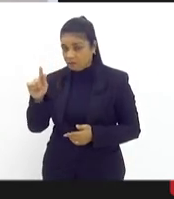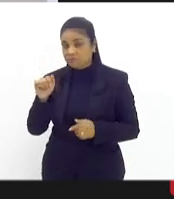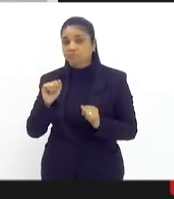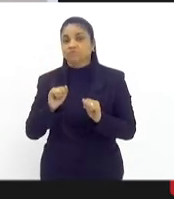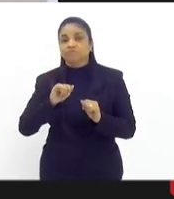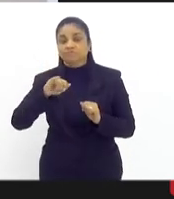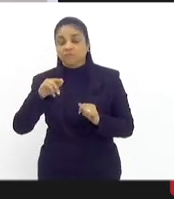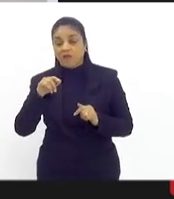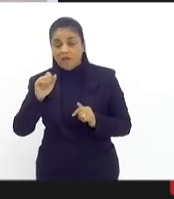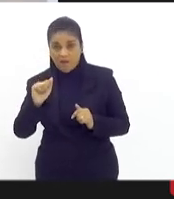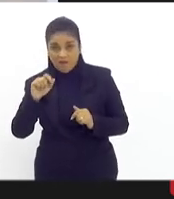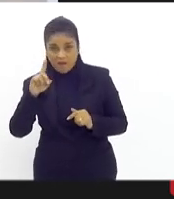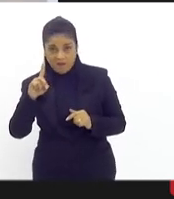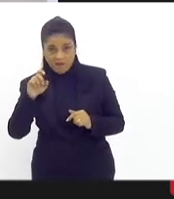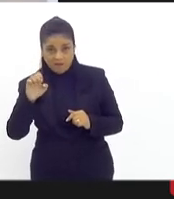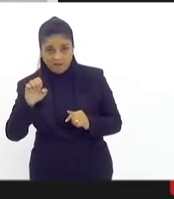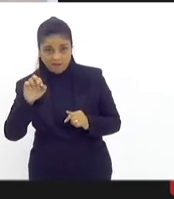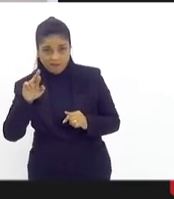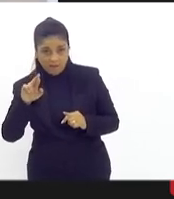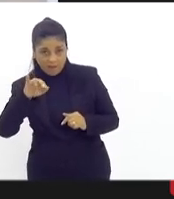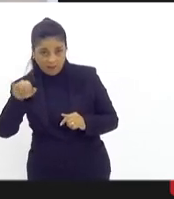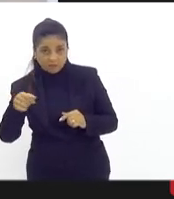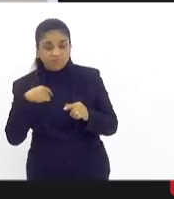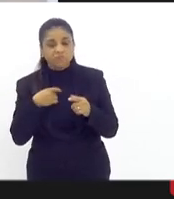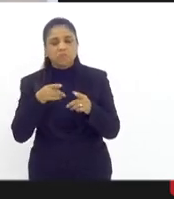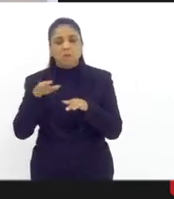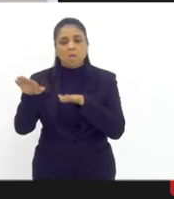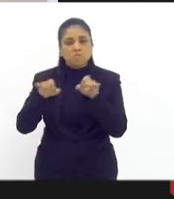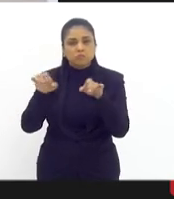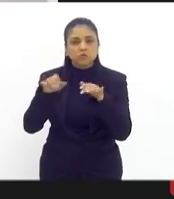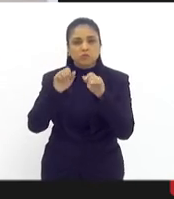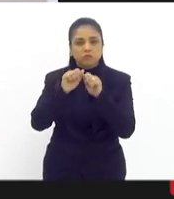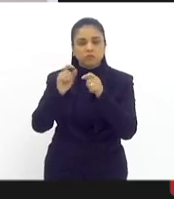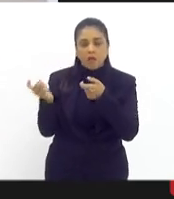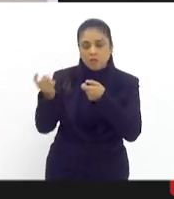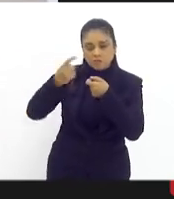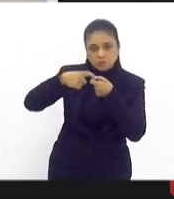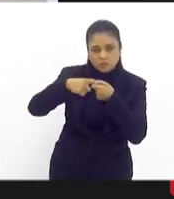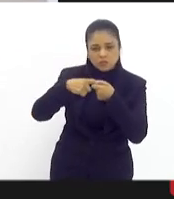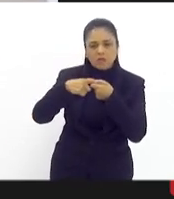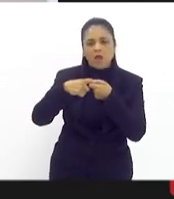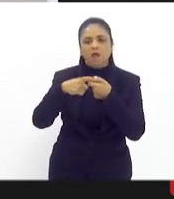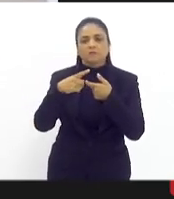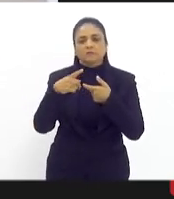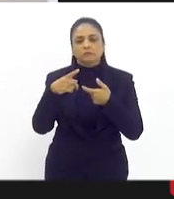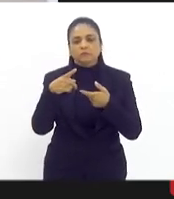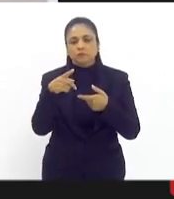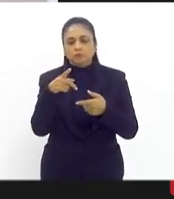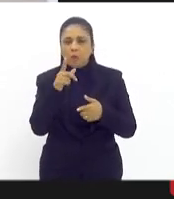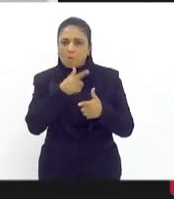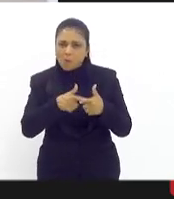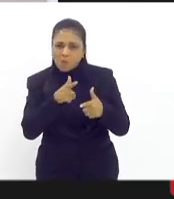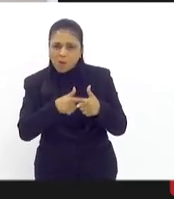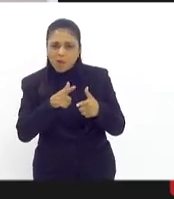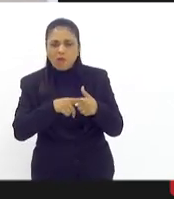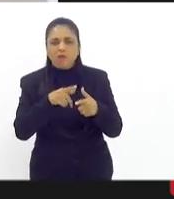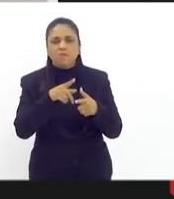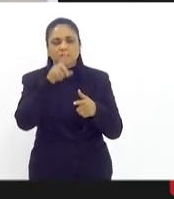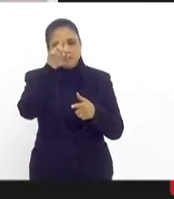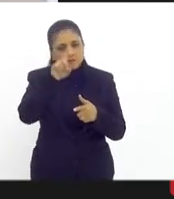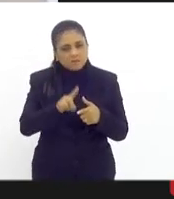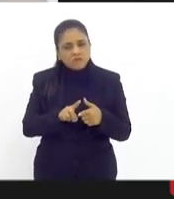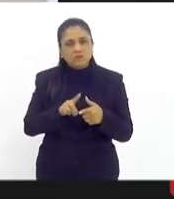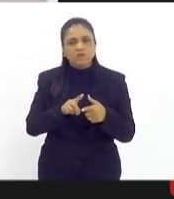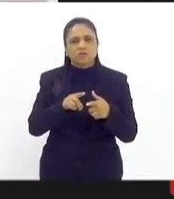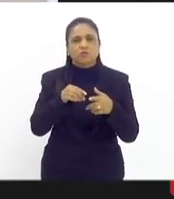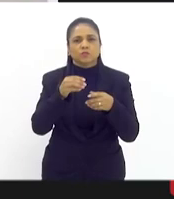orientar e assessorar os diretores associados que têm problemas desse tipo na escola, né, diretores que já têm enfrentado nas suas